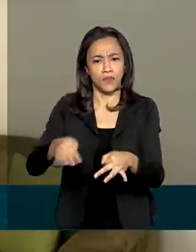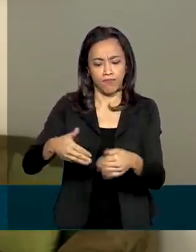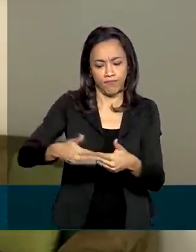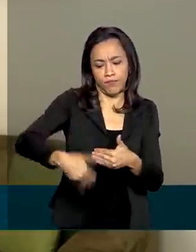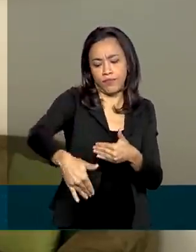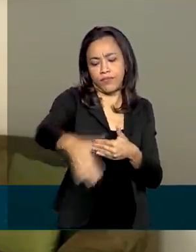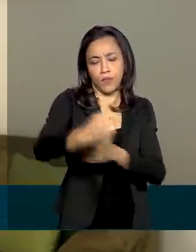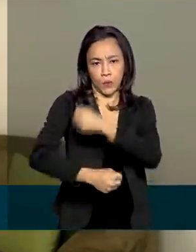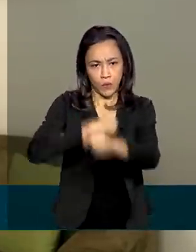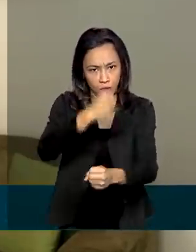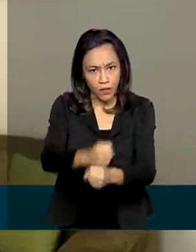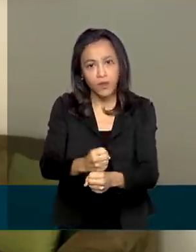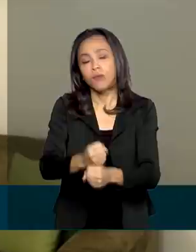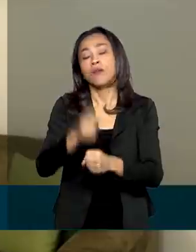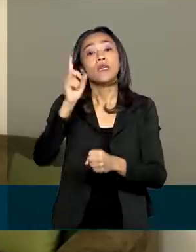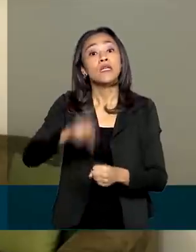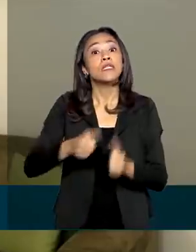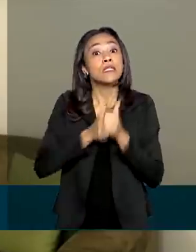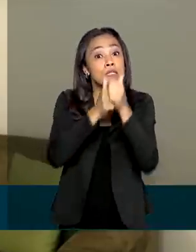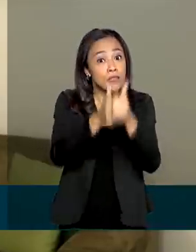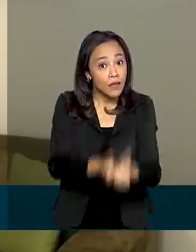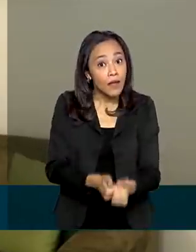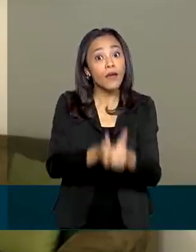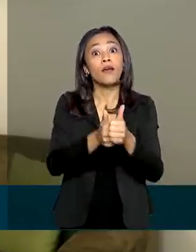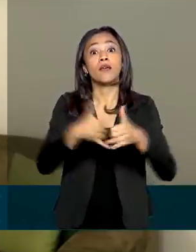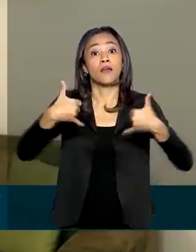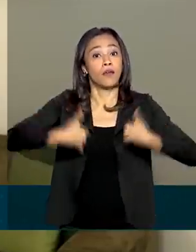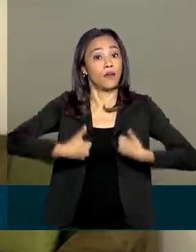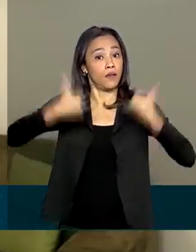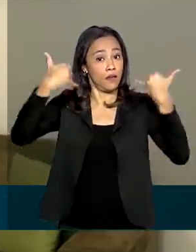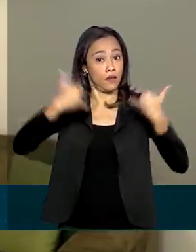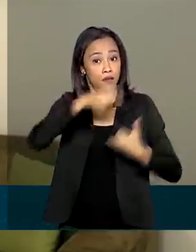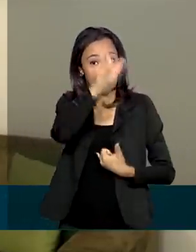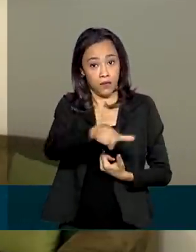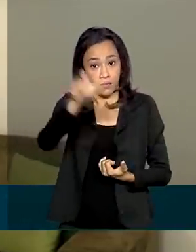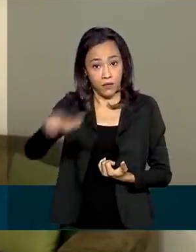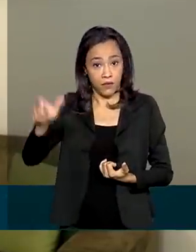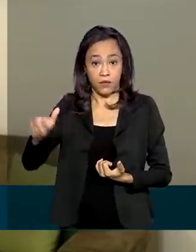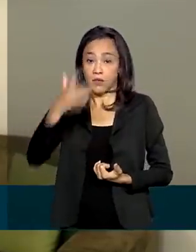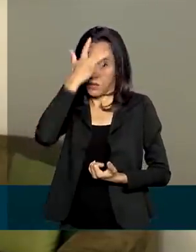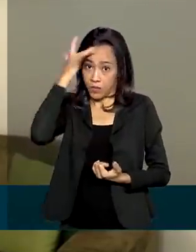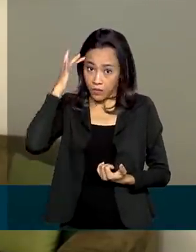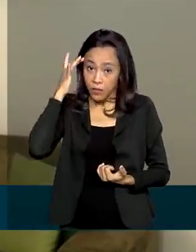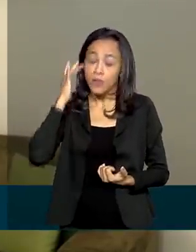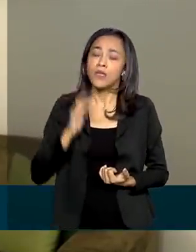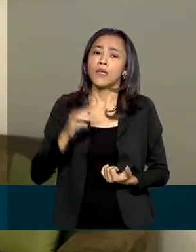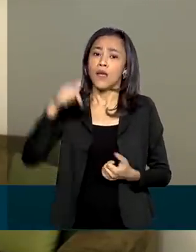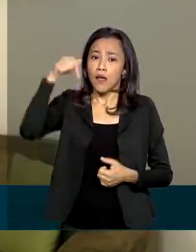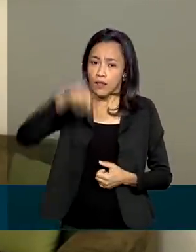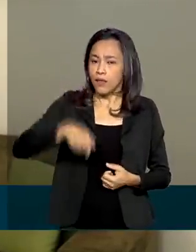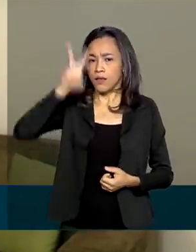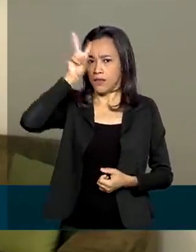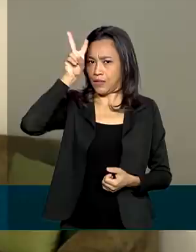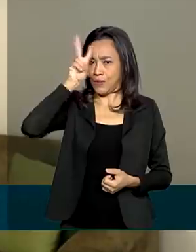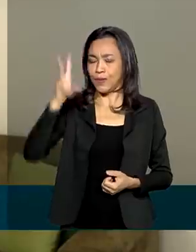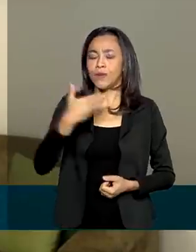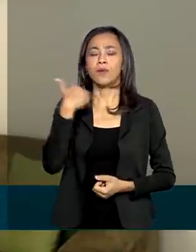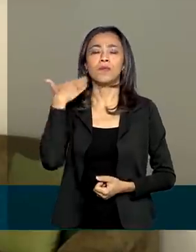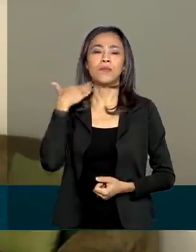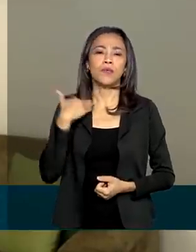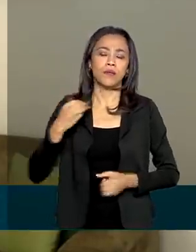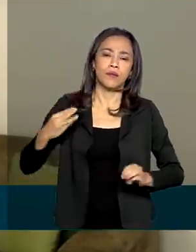e é de acordo com o mês de nascimento do trabalhador. Nessa segunda-feira, a Caixa começa a